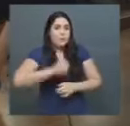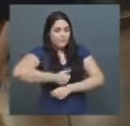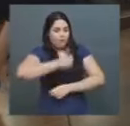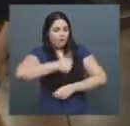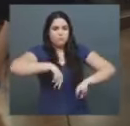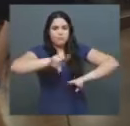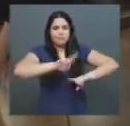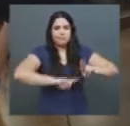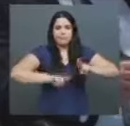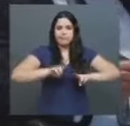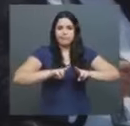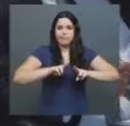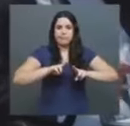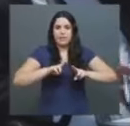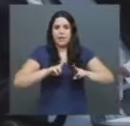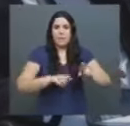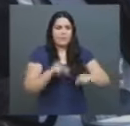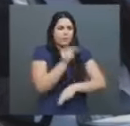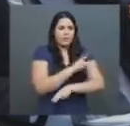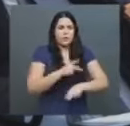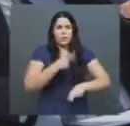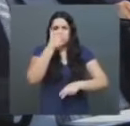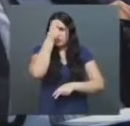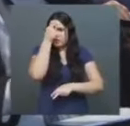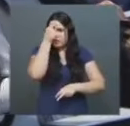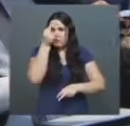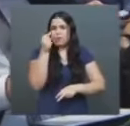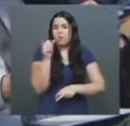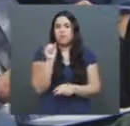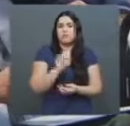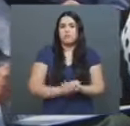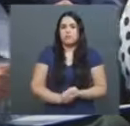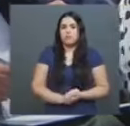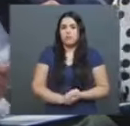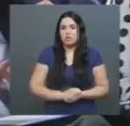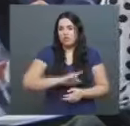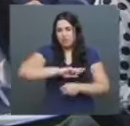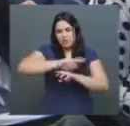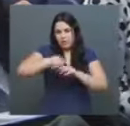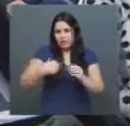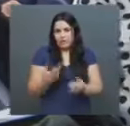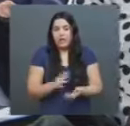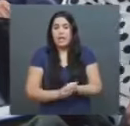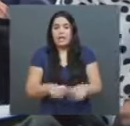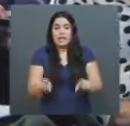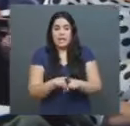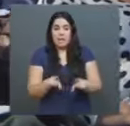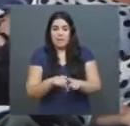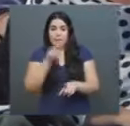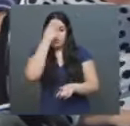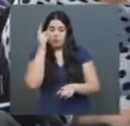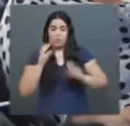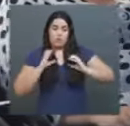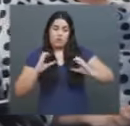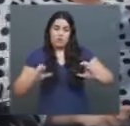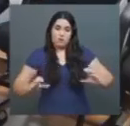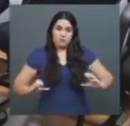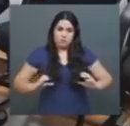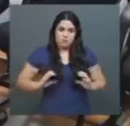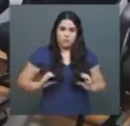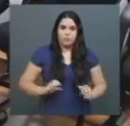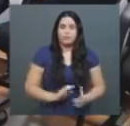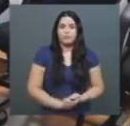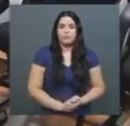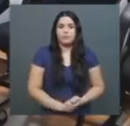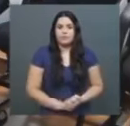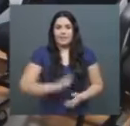UFO. Reuniu docentes de várias universidades do Sudeste e membros da Coordenação de Aperfeiçoamento de Pessoal de Nível